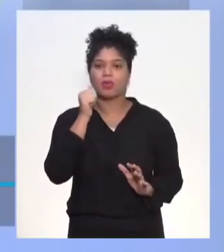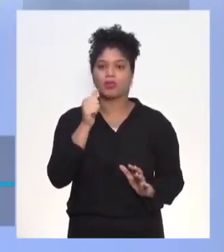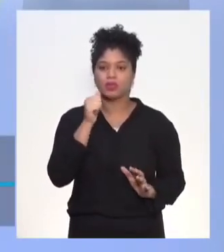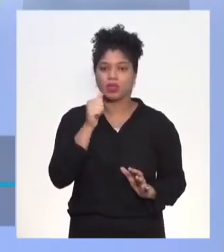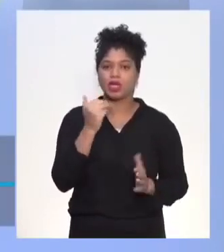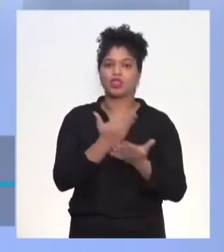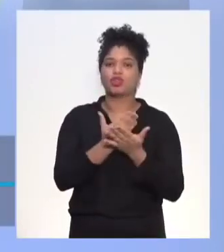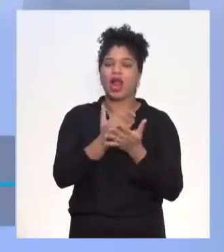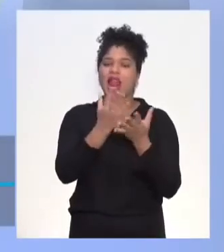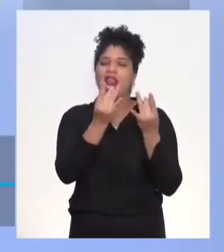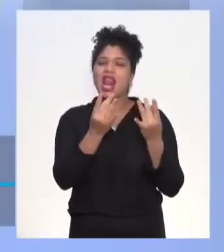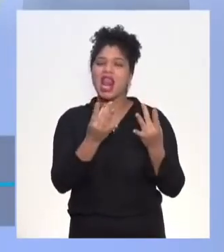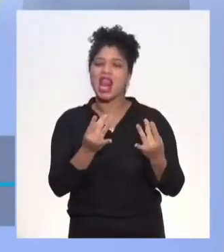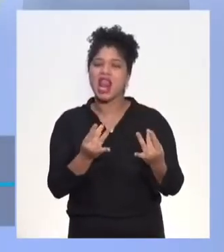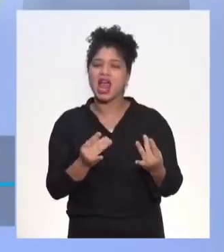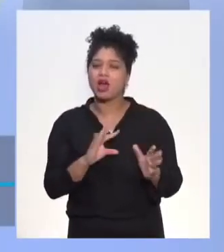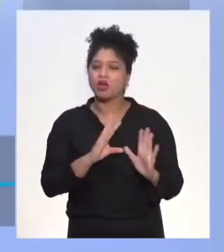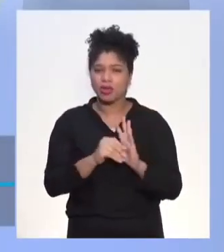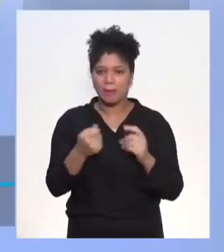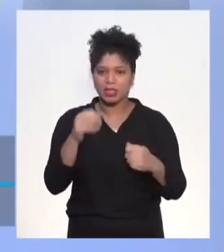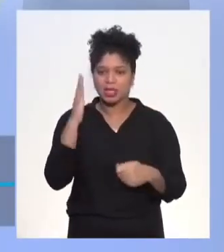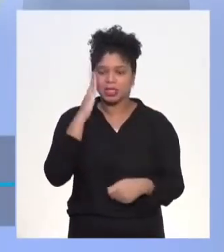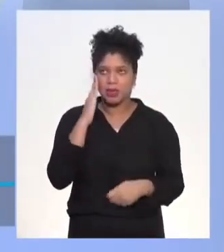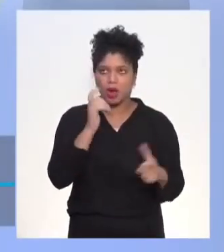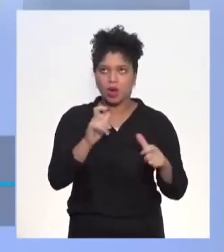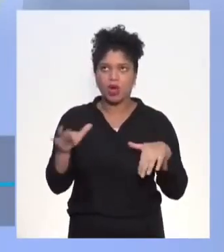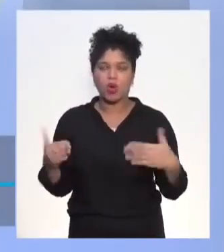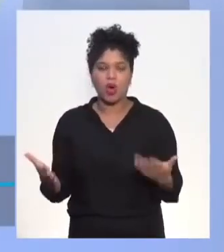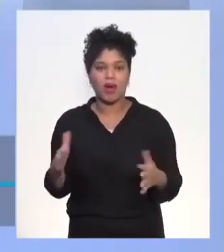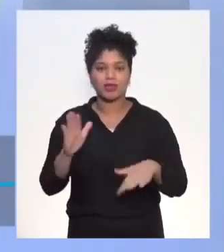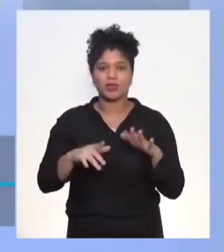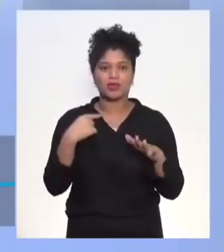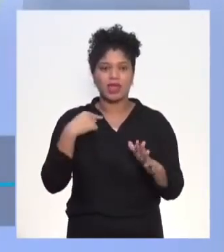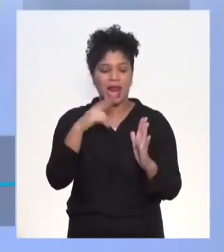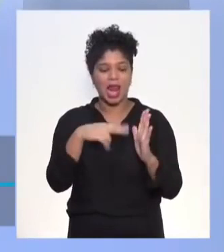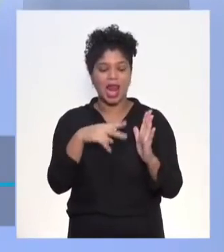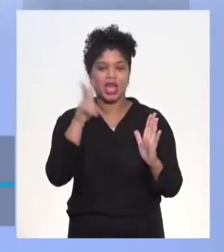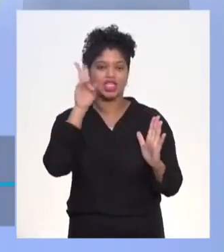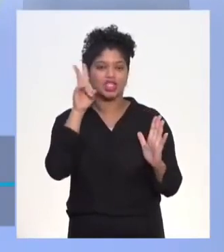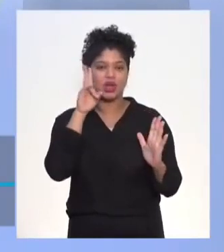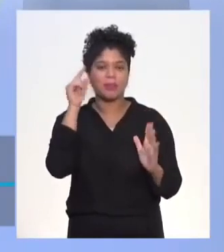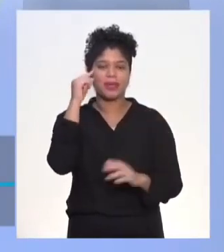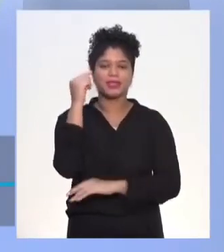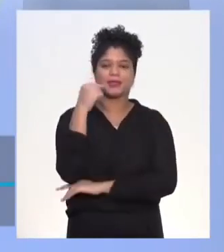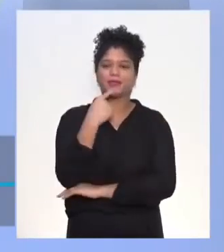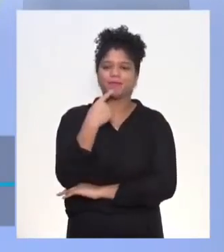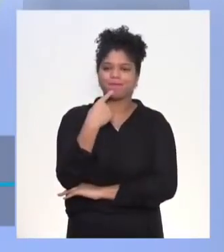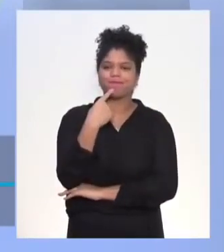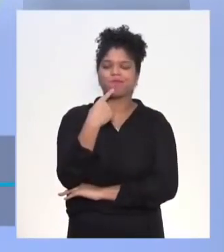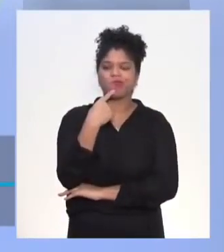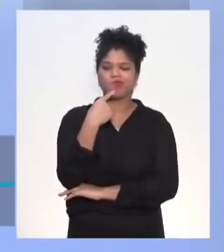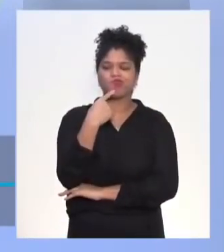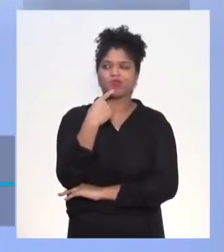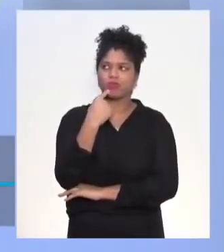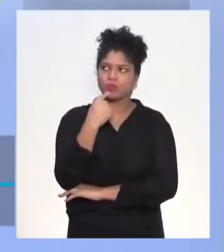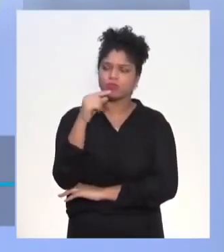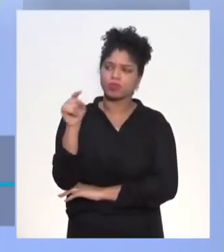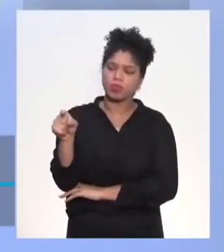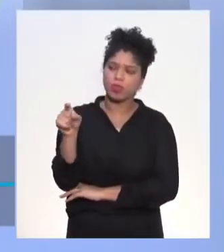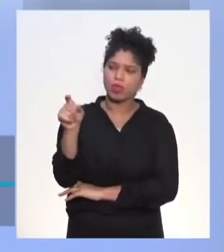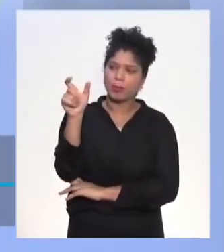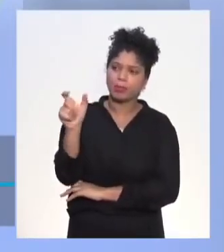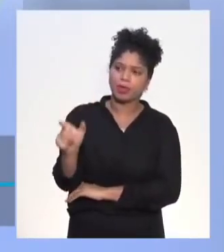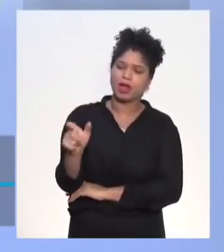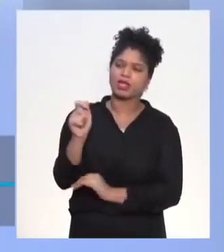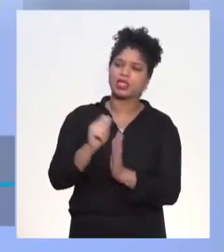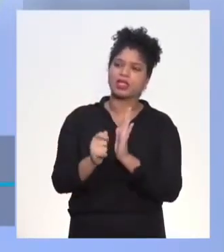que detalhar direitinho onde a história se passa. Às vezes, quando você está lendo uma história, você pensa assim, puxa vida, o escritor